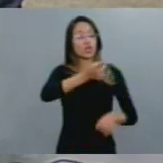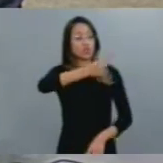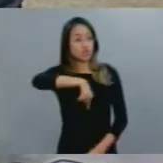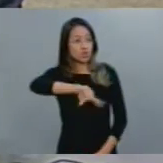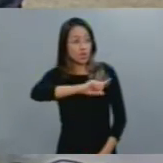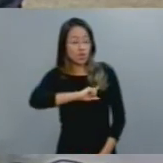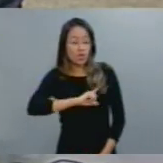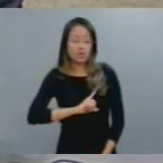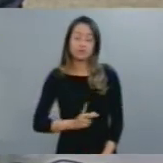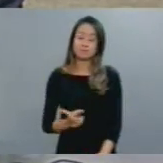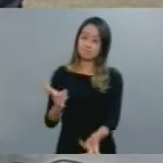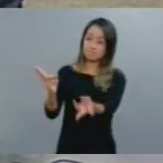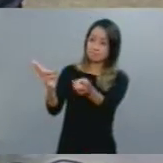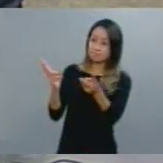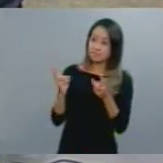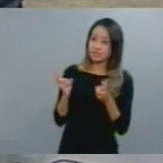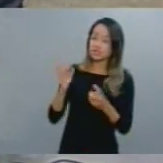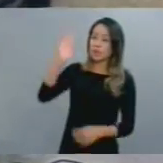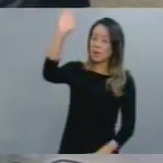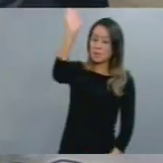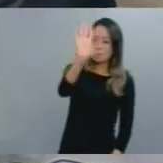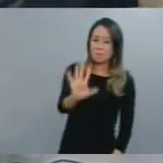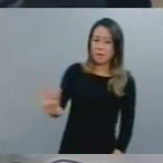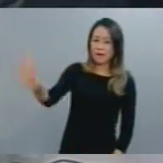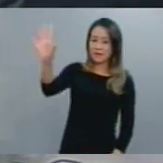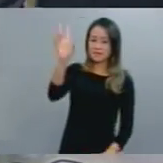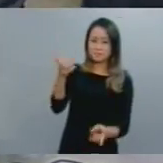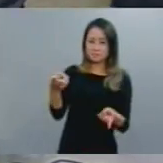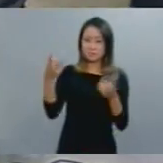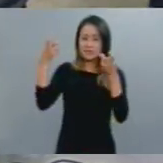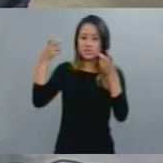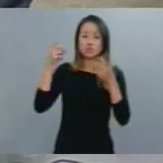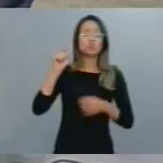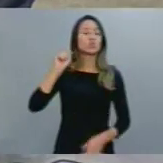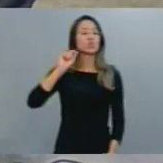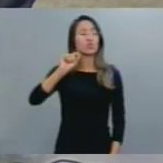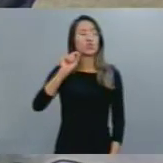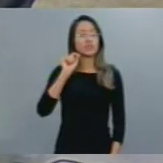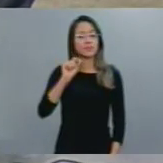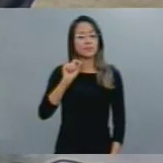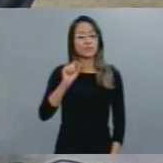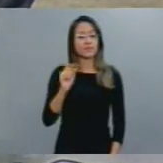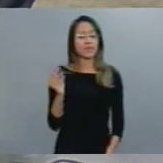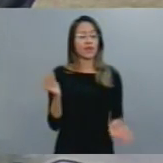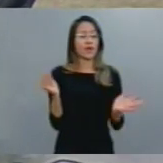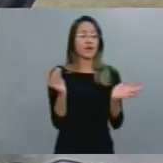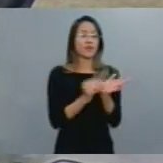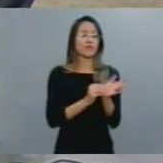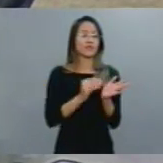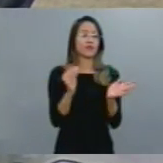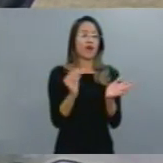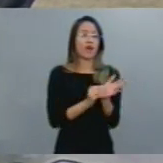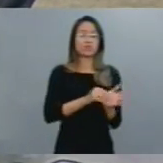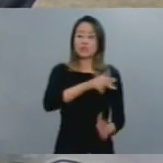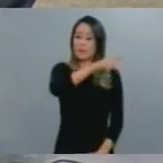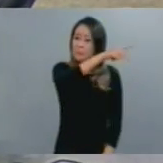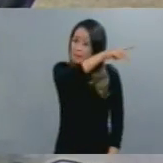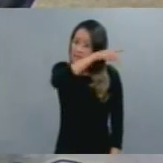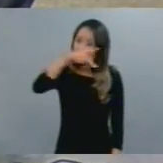no país hoje é que há, em primeiro plano, uma carência de estadista, de um modo geral,